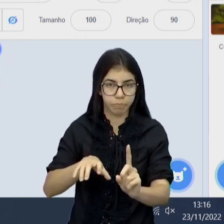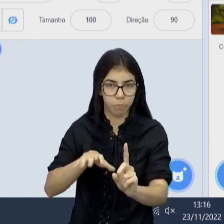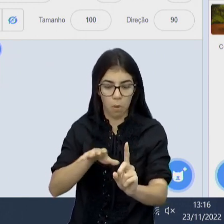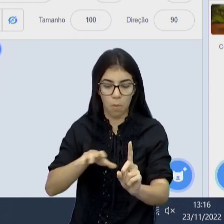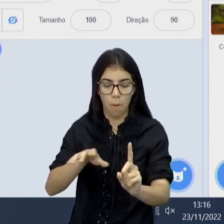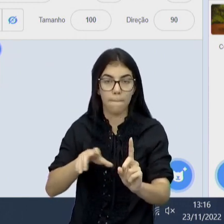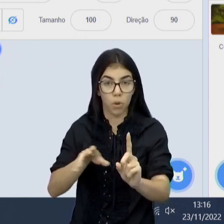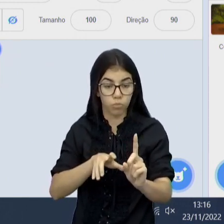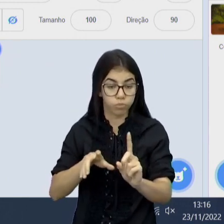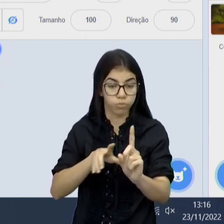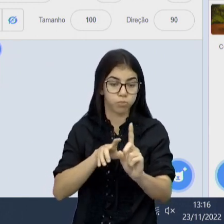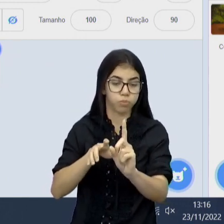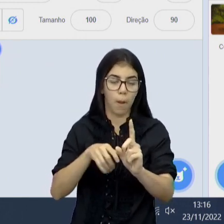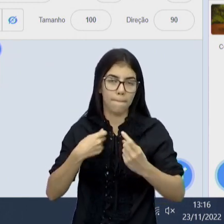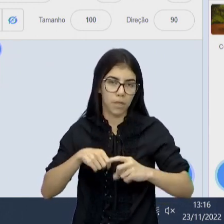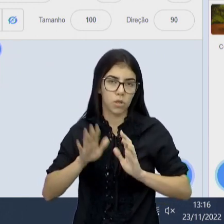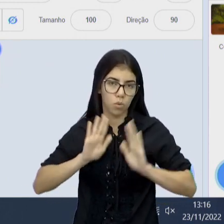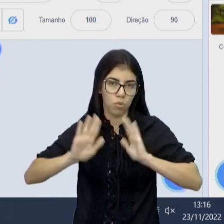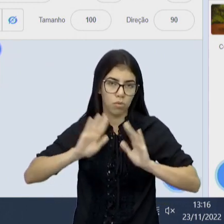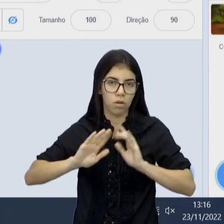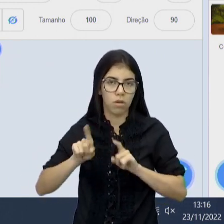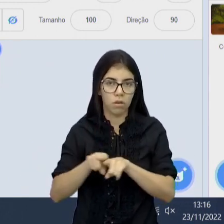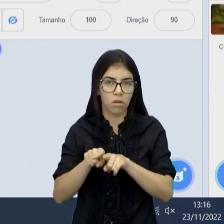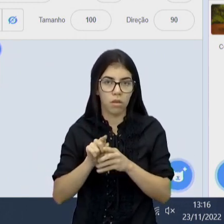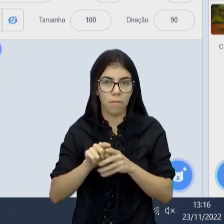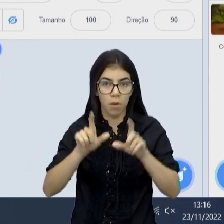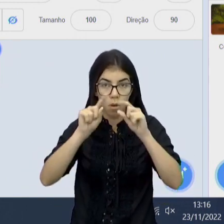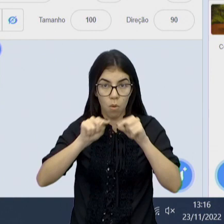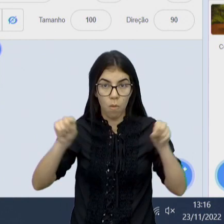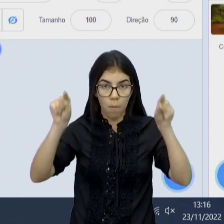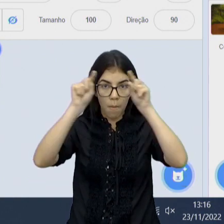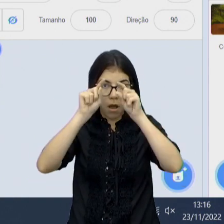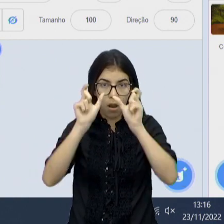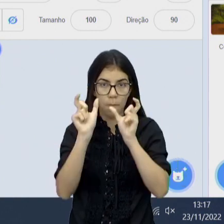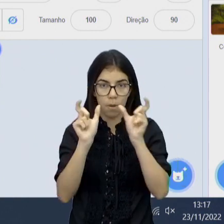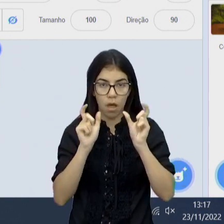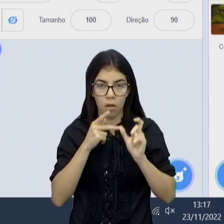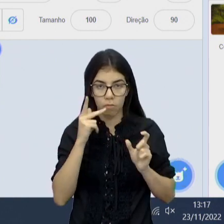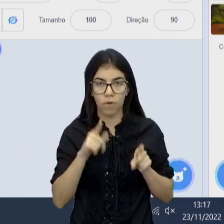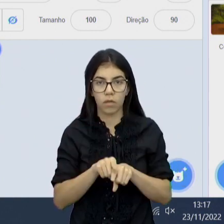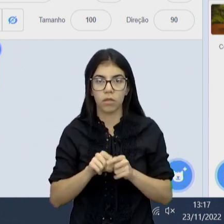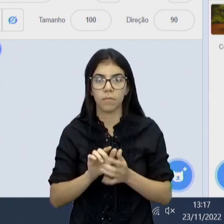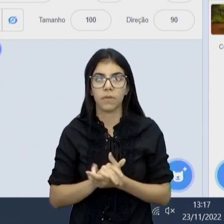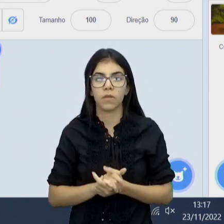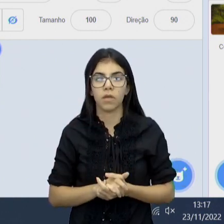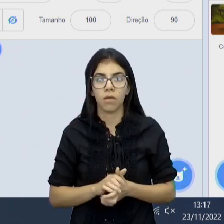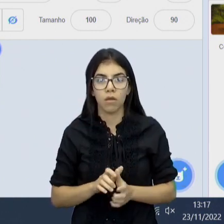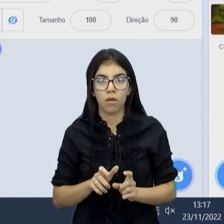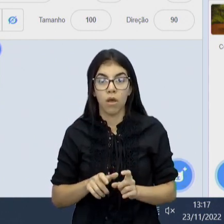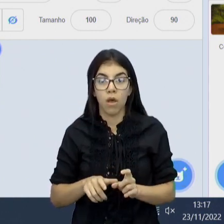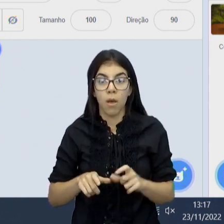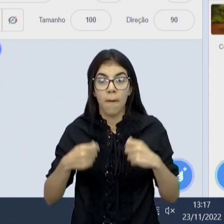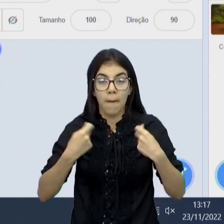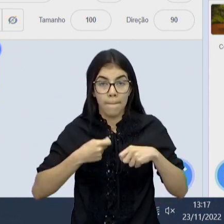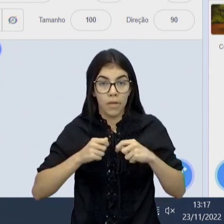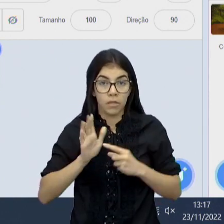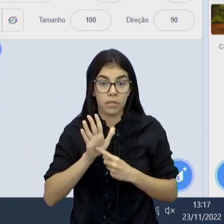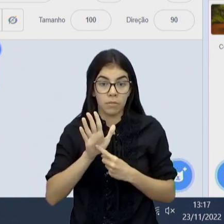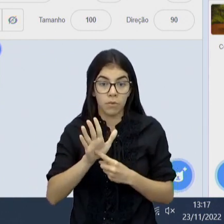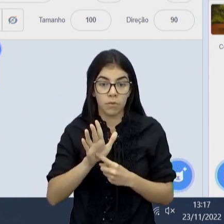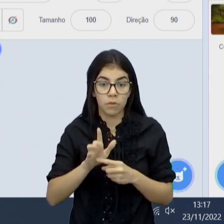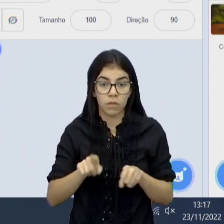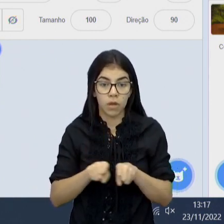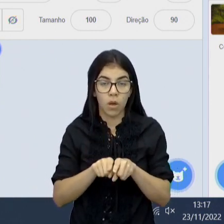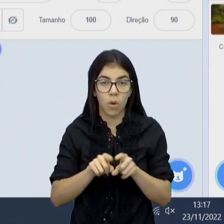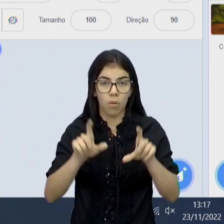aí tem um cuidado, né? Vai aparecer um balãozinho de fala. Então não põe ela muito para cima para o balãozinho não ficar escondido. Ok. Então eu pus ela